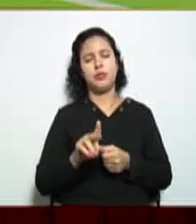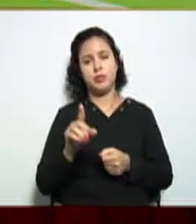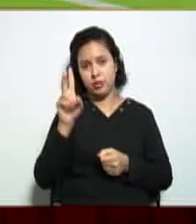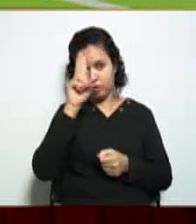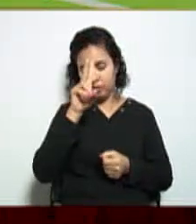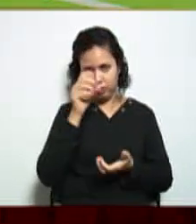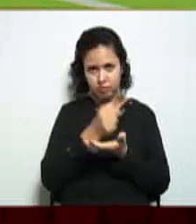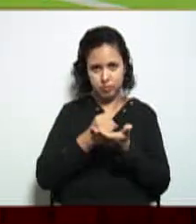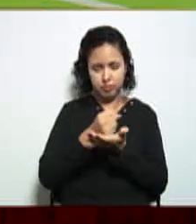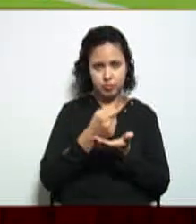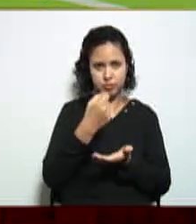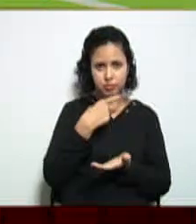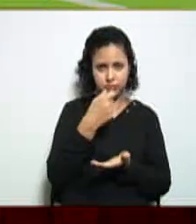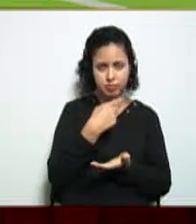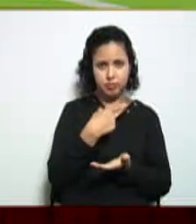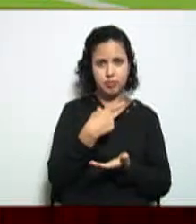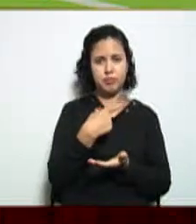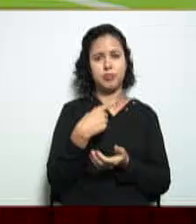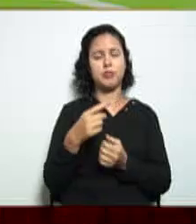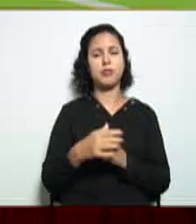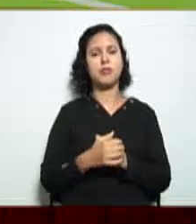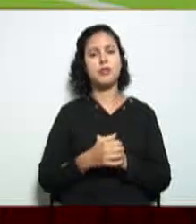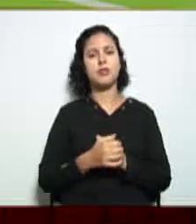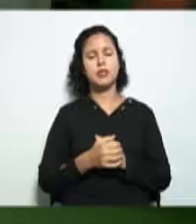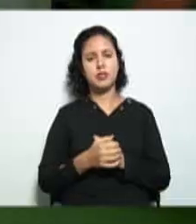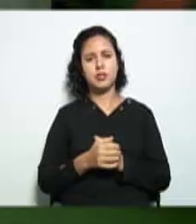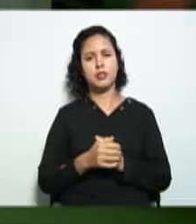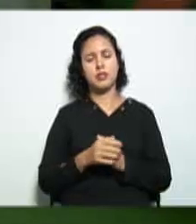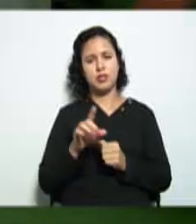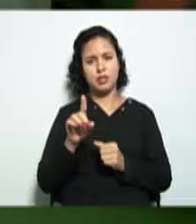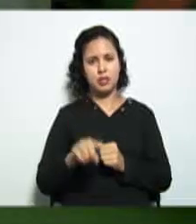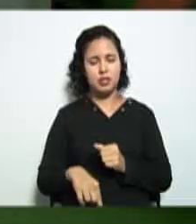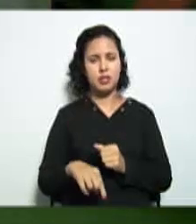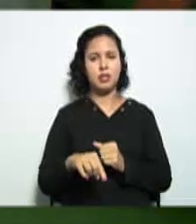dipirona, né? A dipirona é um exemplo,